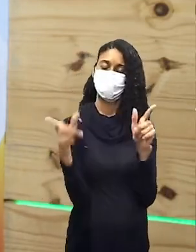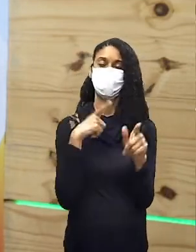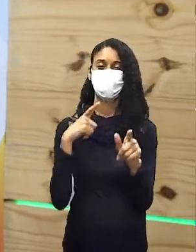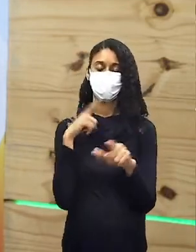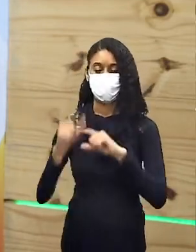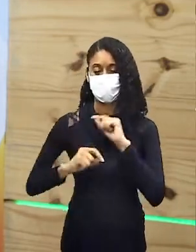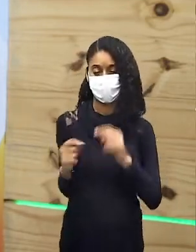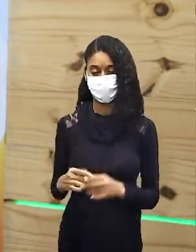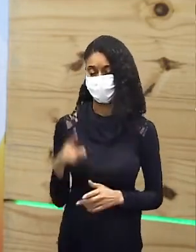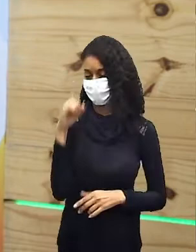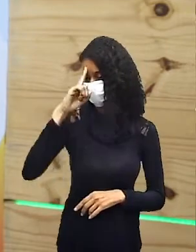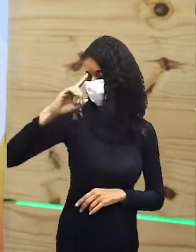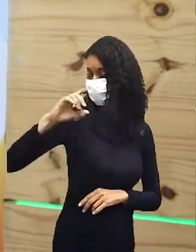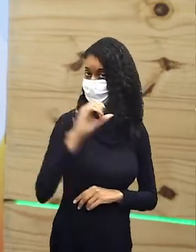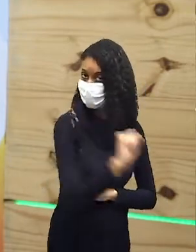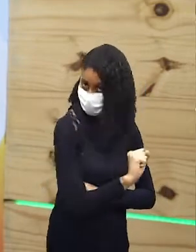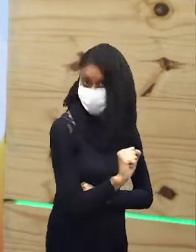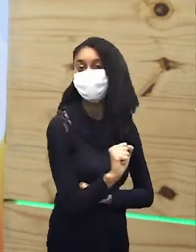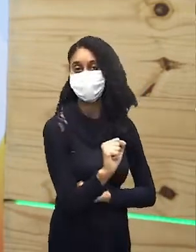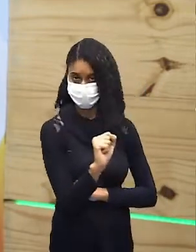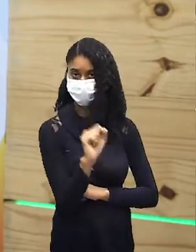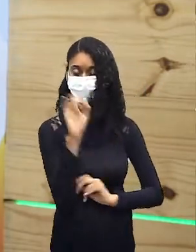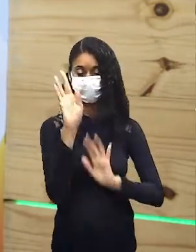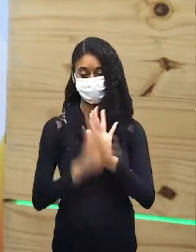entre compreensão de texto,